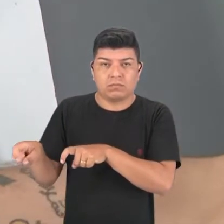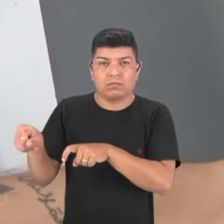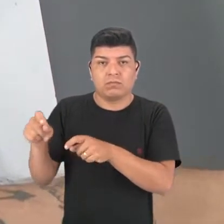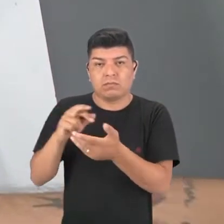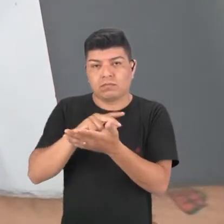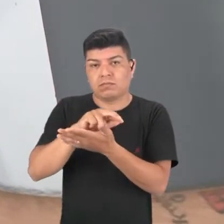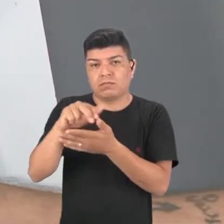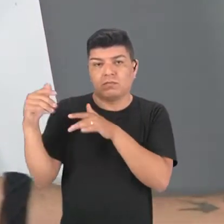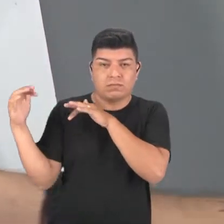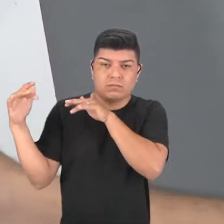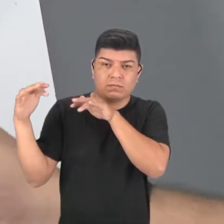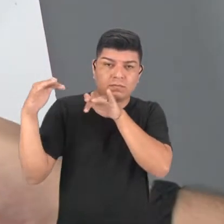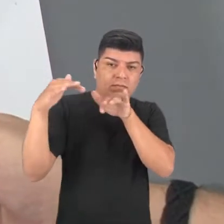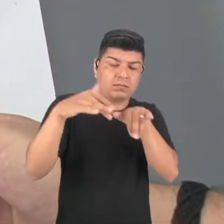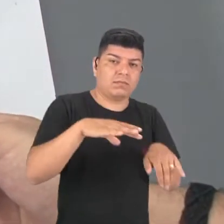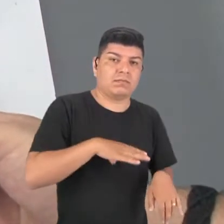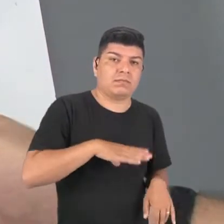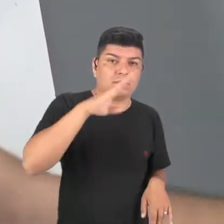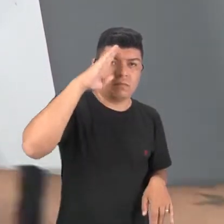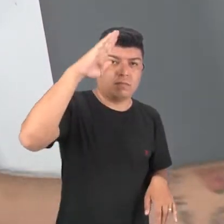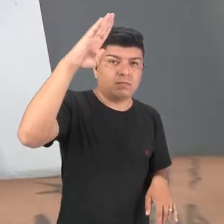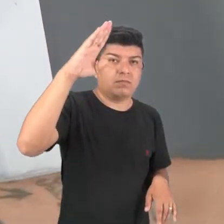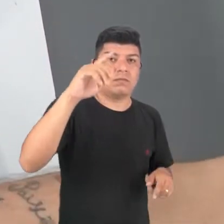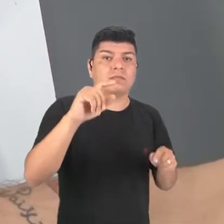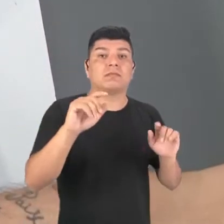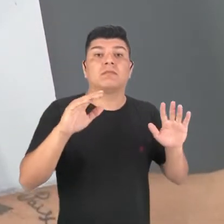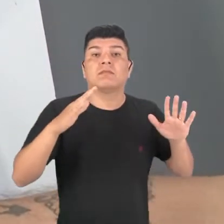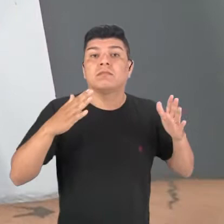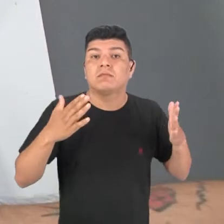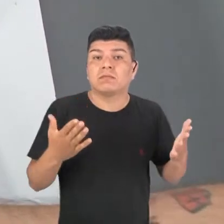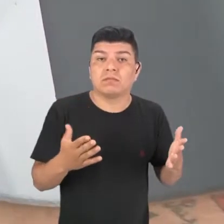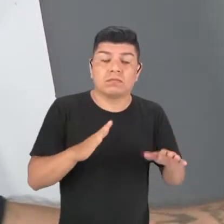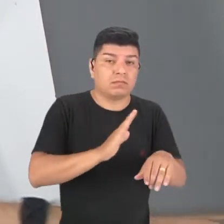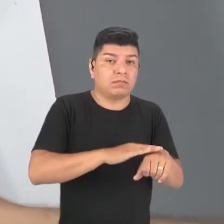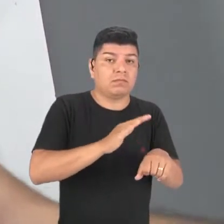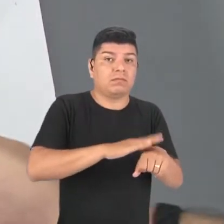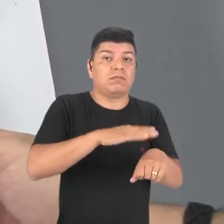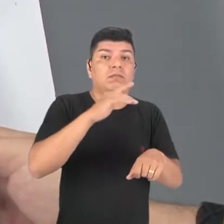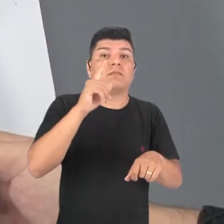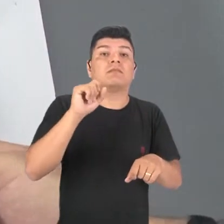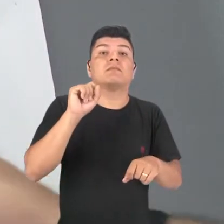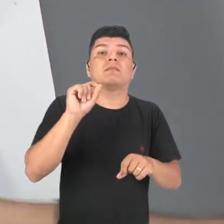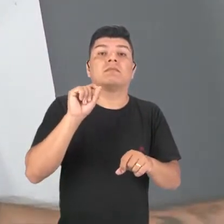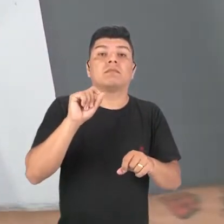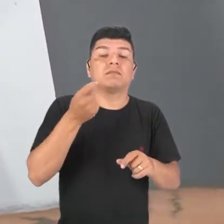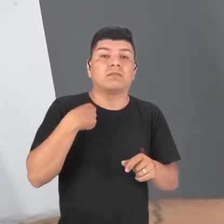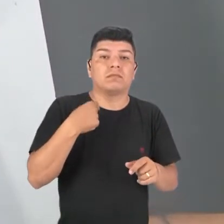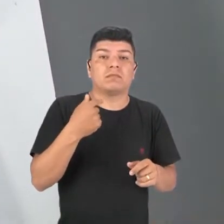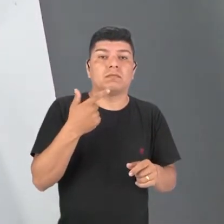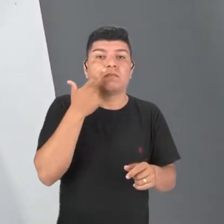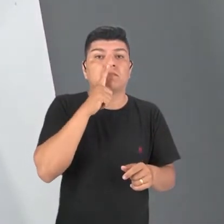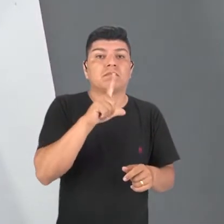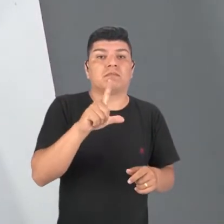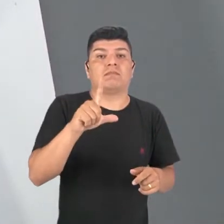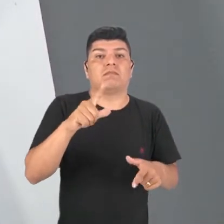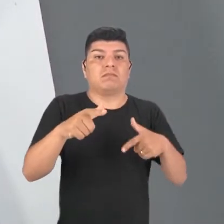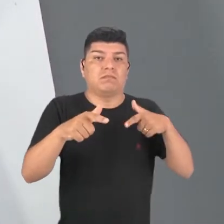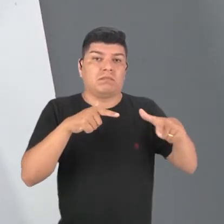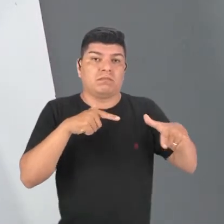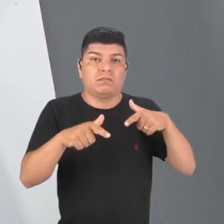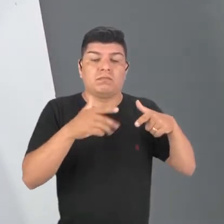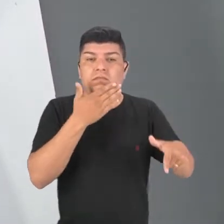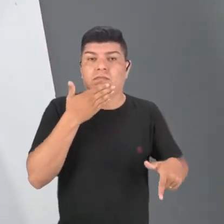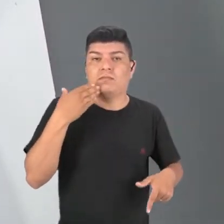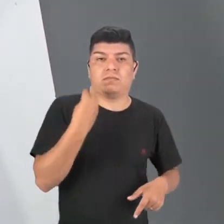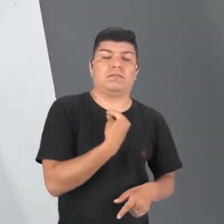migram para as cidades, principalmente as mais industrializadas, em busca de emprego e melhores condições de vida,